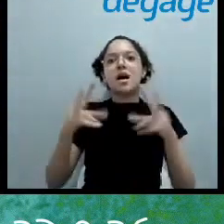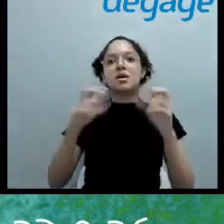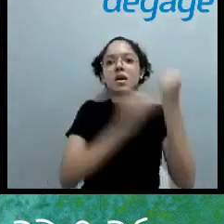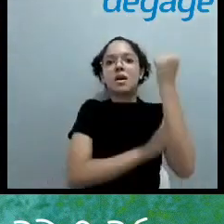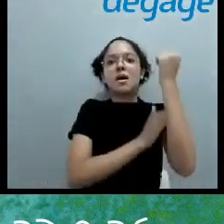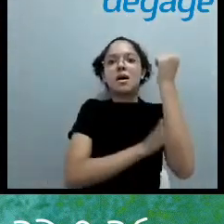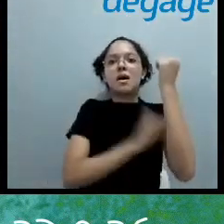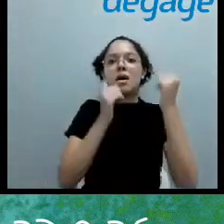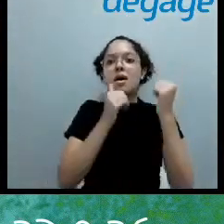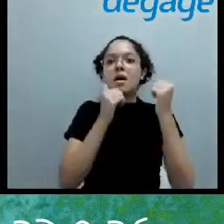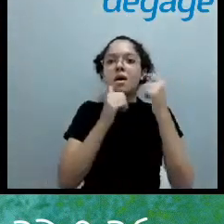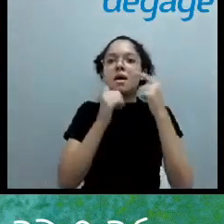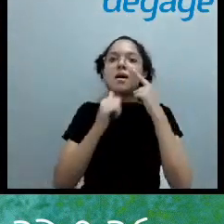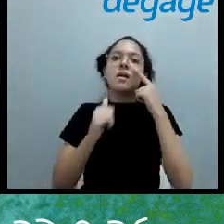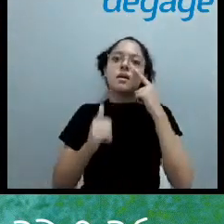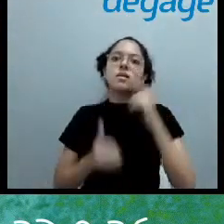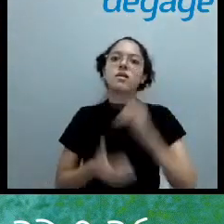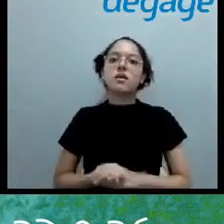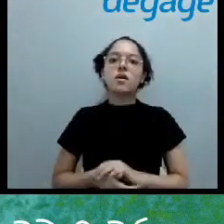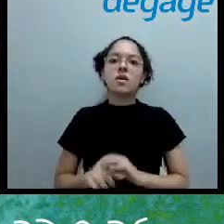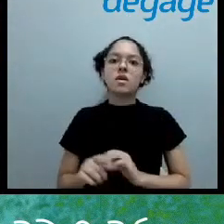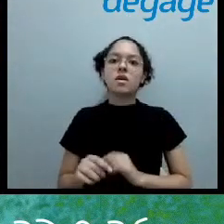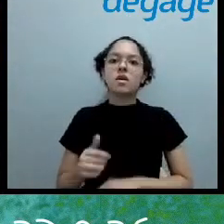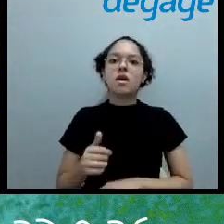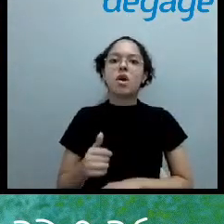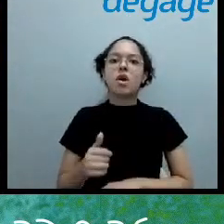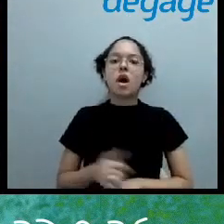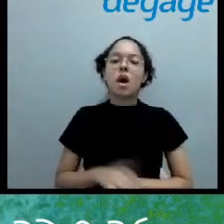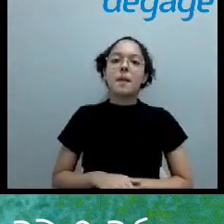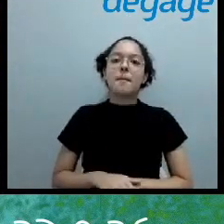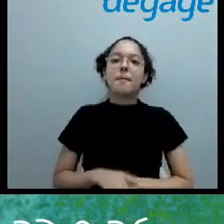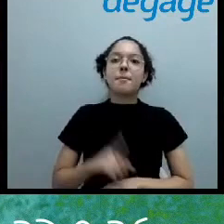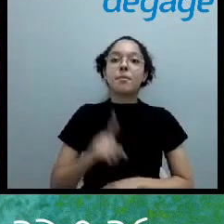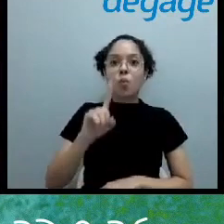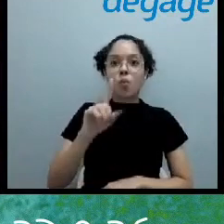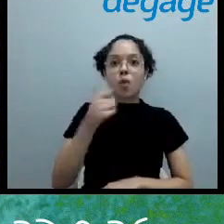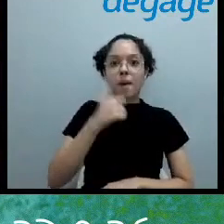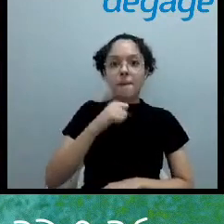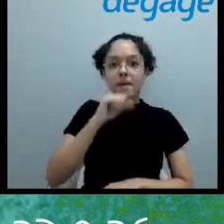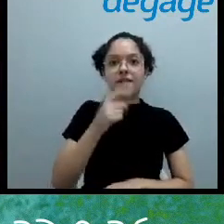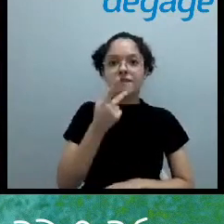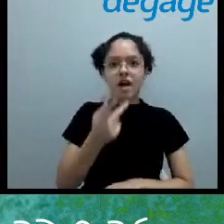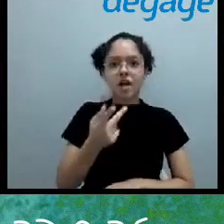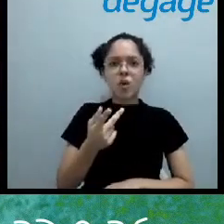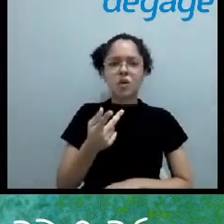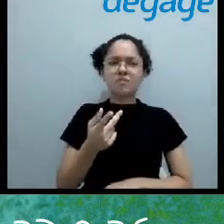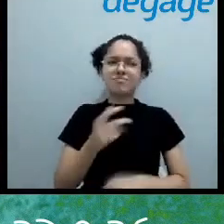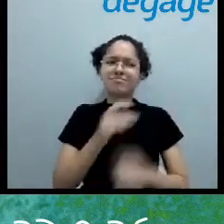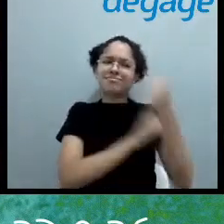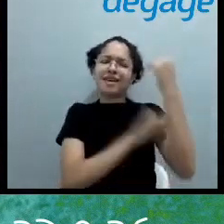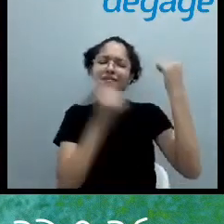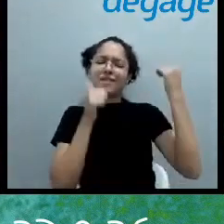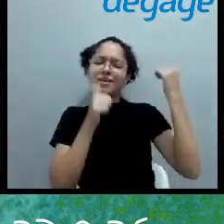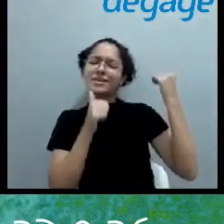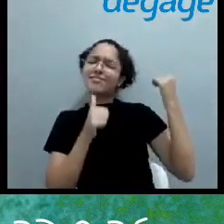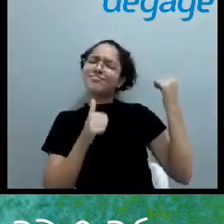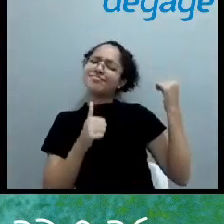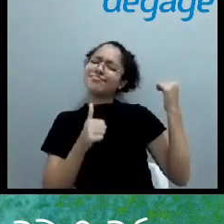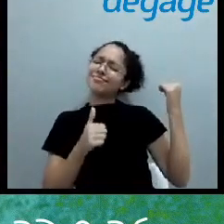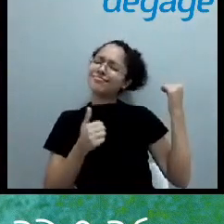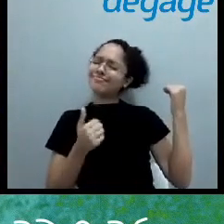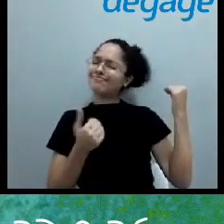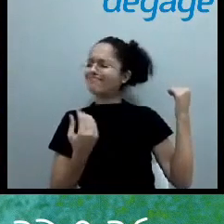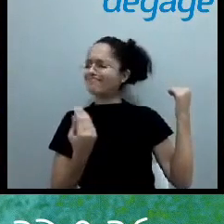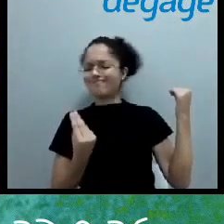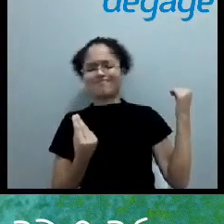"Esse negócio de feminismo, não sei não." Já tinha uma visão pré-concebida, né? Eu falei: "Leva esse livro aqui,